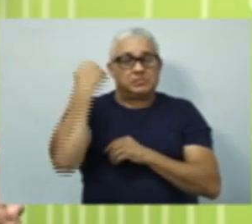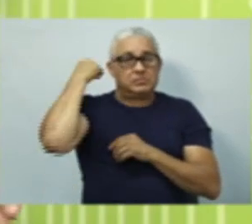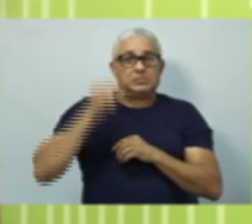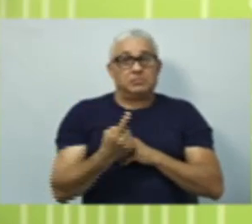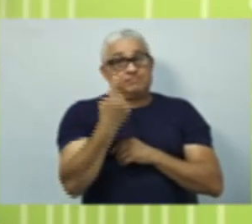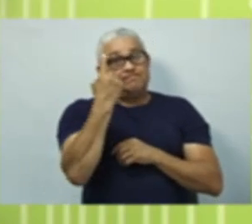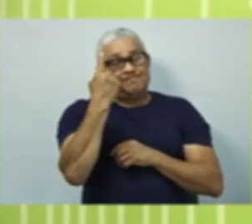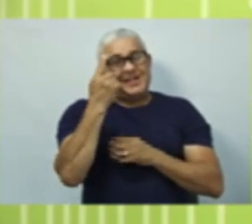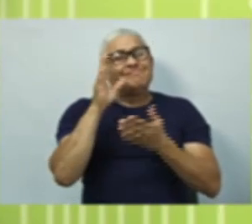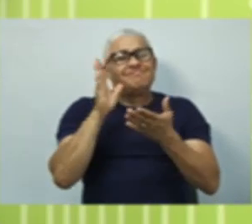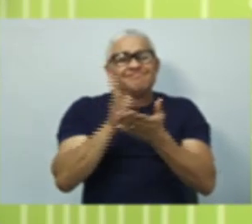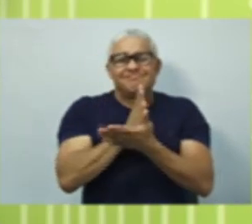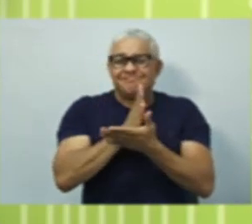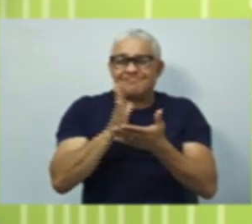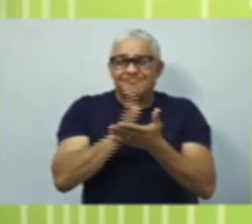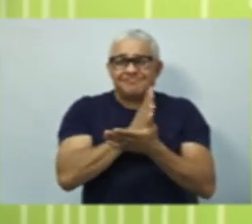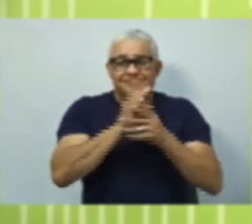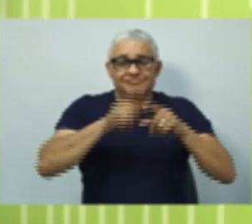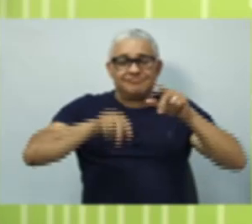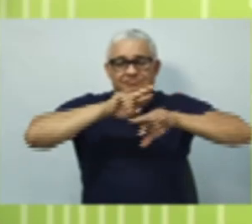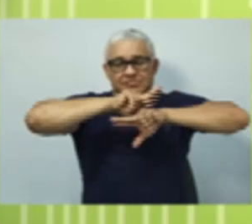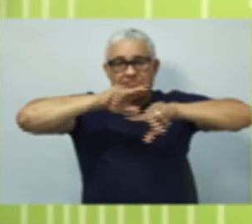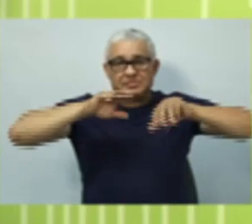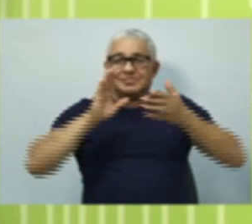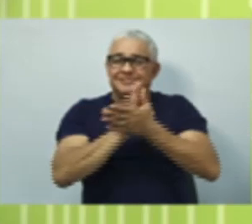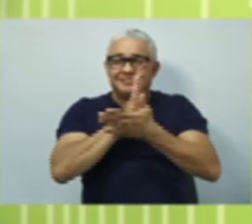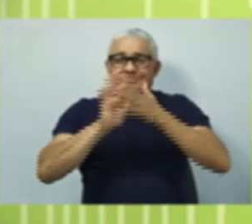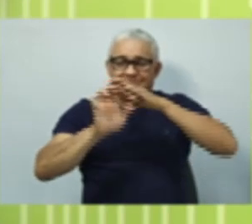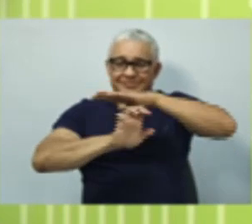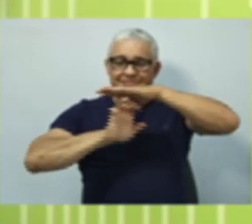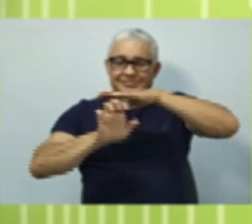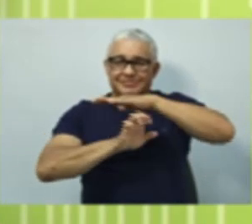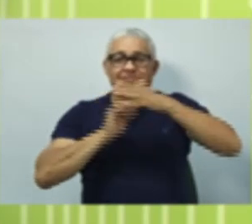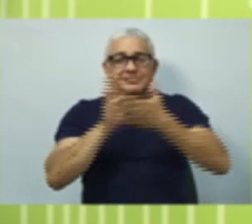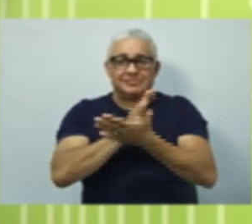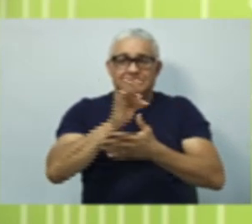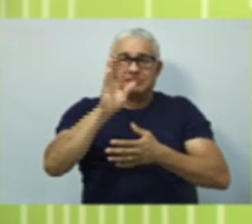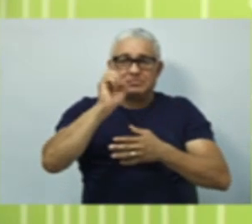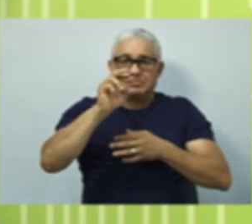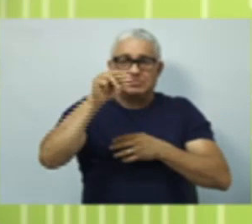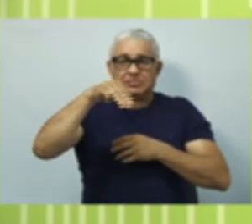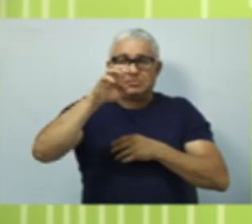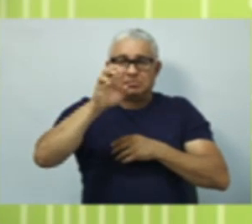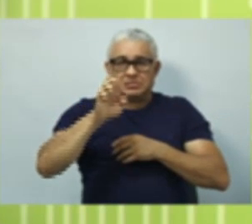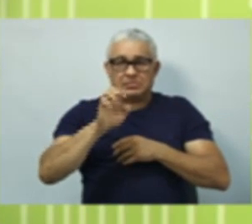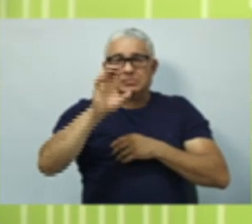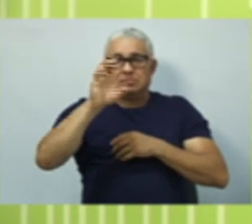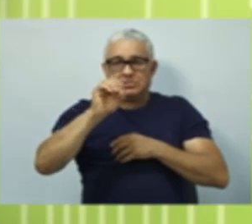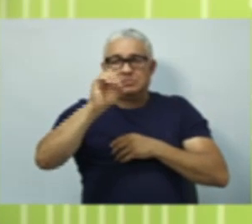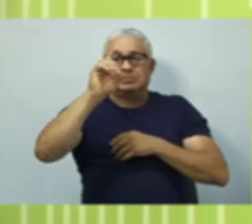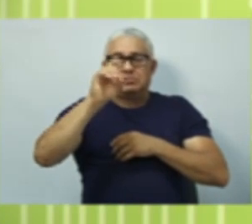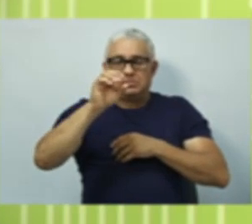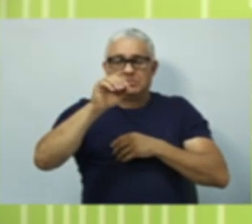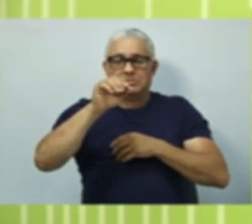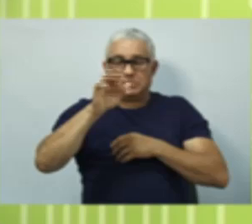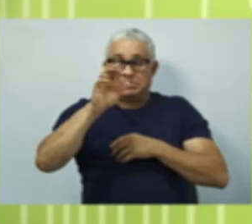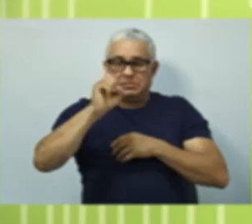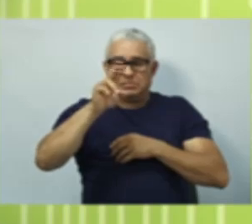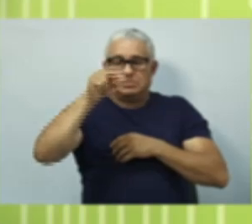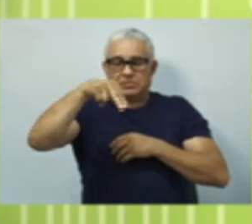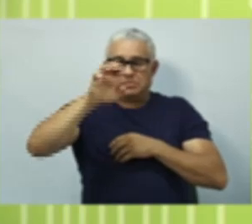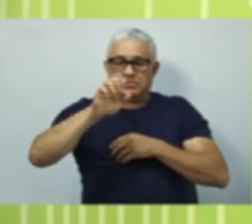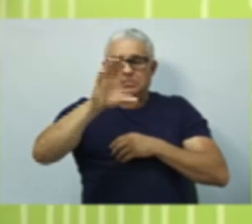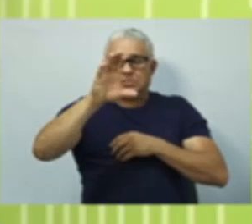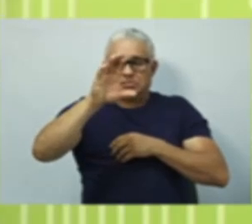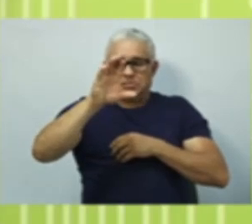exceto alguns produtos, algumas empresas, alguns fornecedores, ele sai lá do setor primário diretamente para o